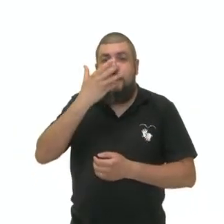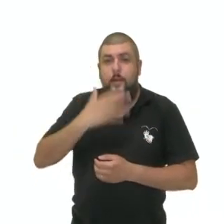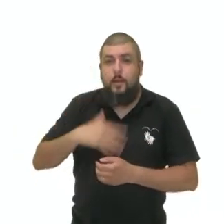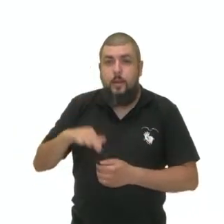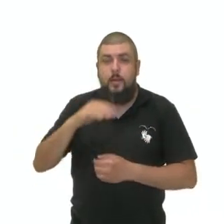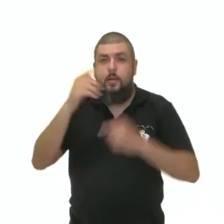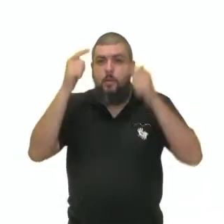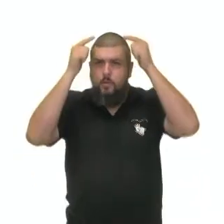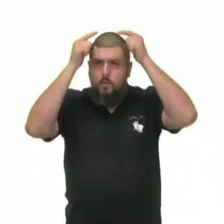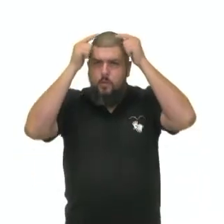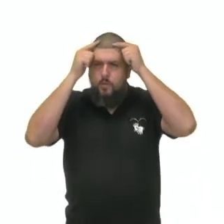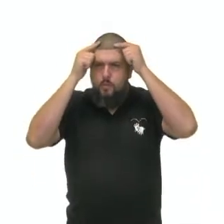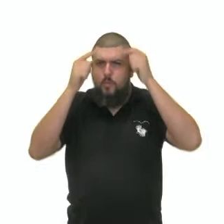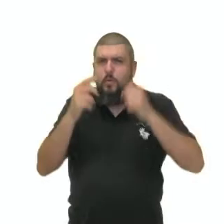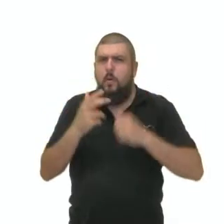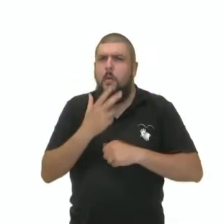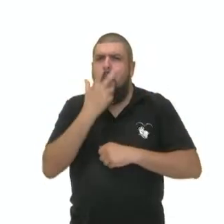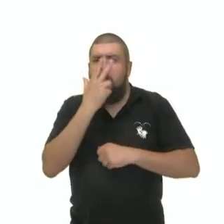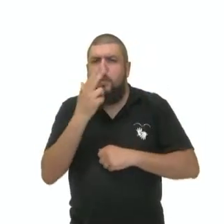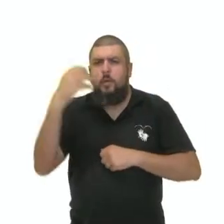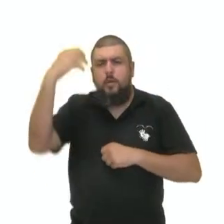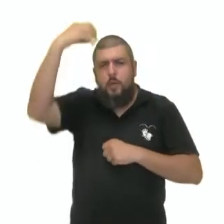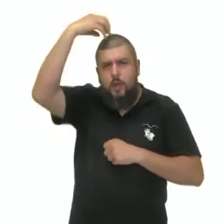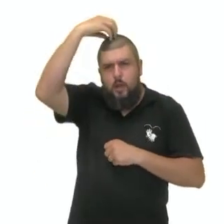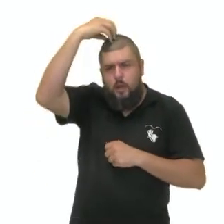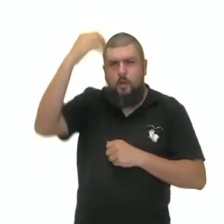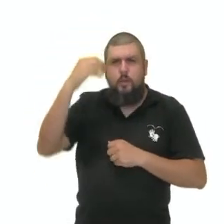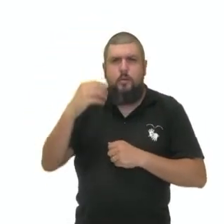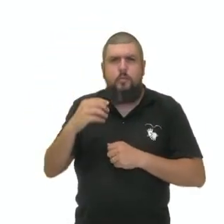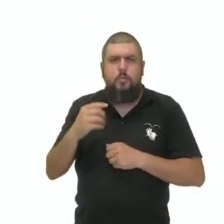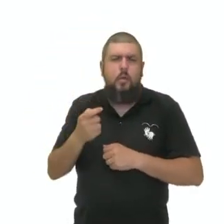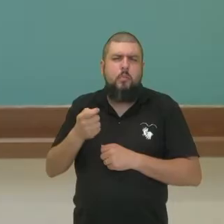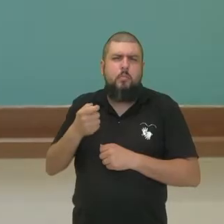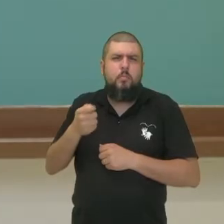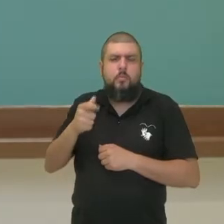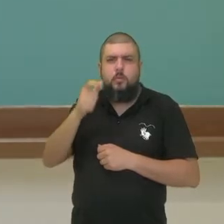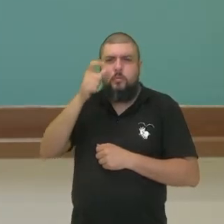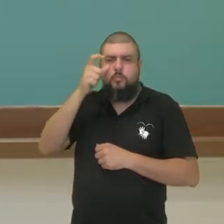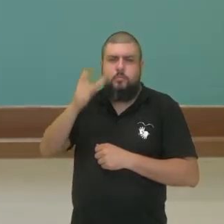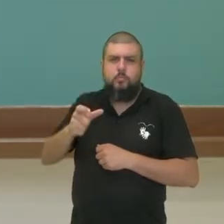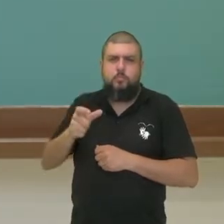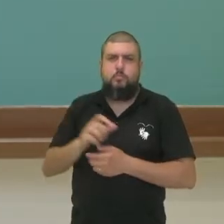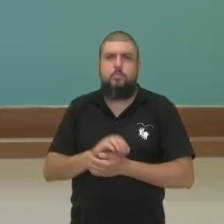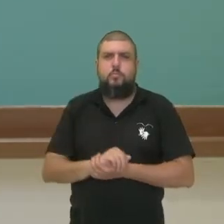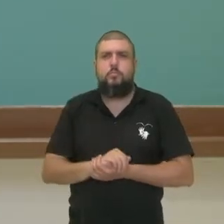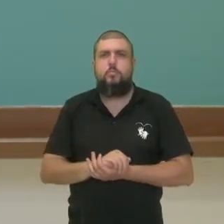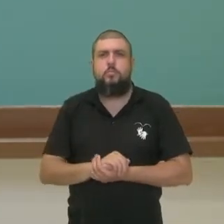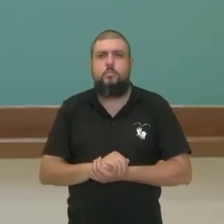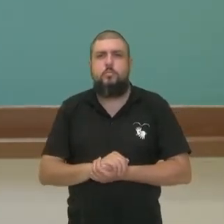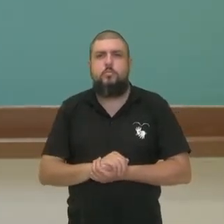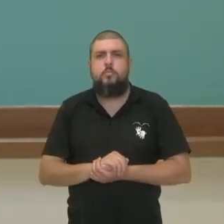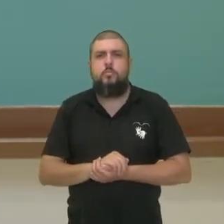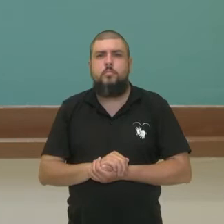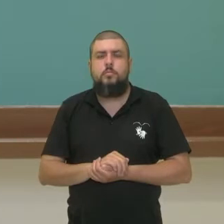dos clichês, pouca coisa merece atenção. Então aqui, meus caros, percebam que ele